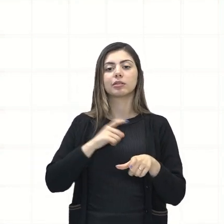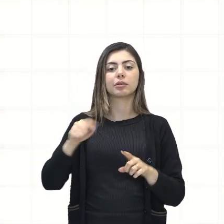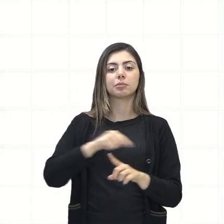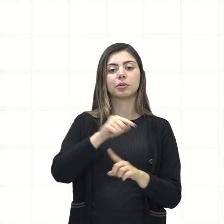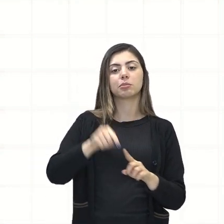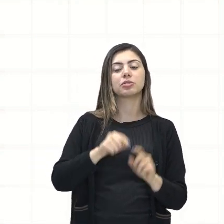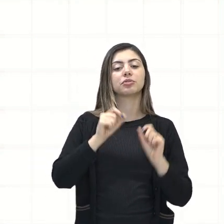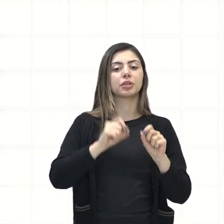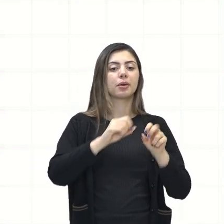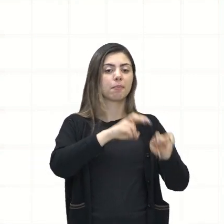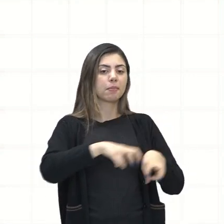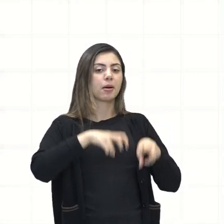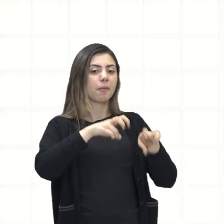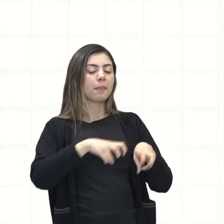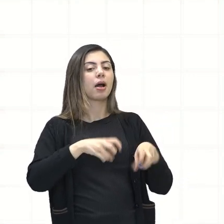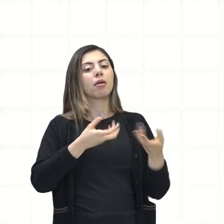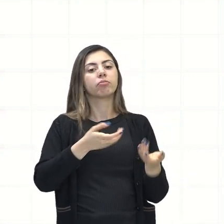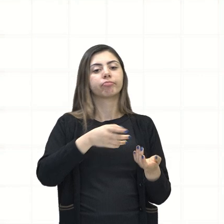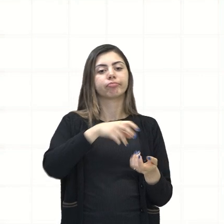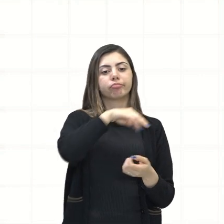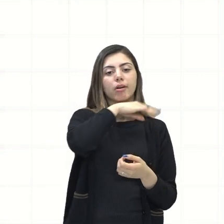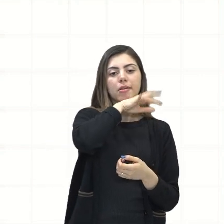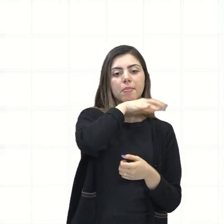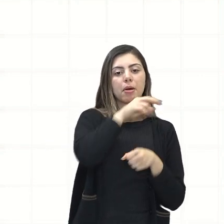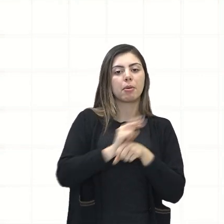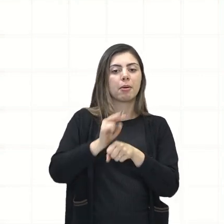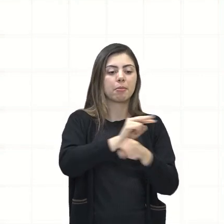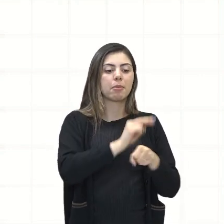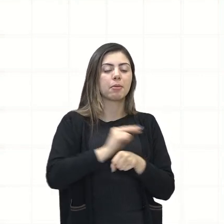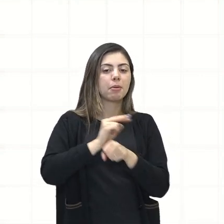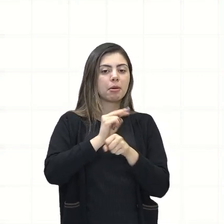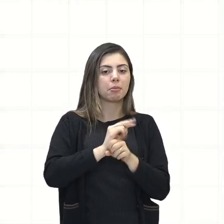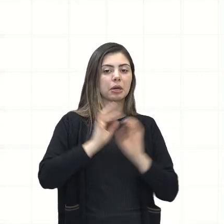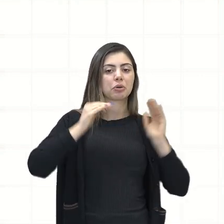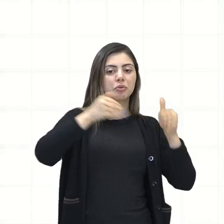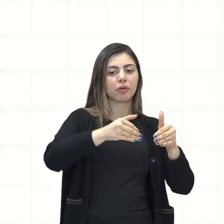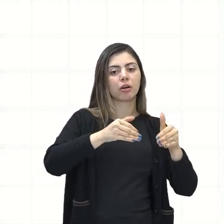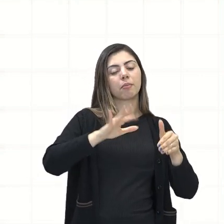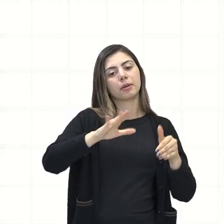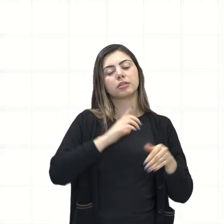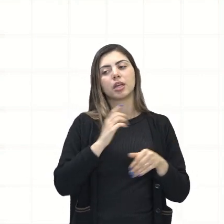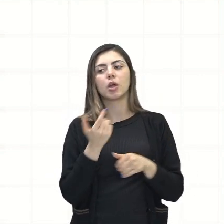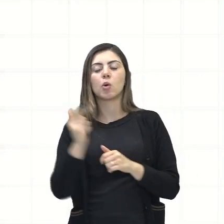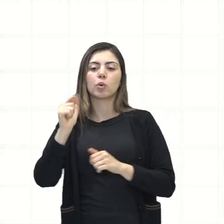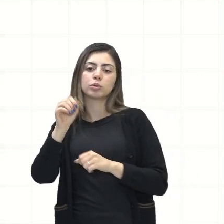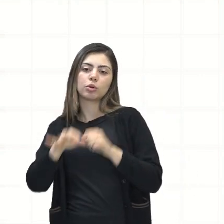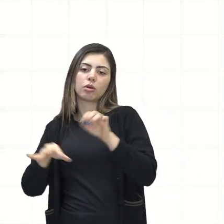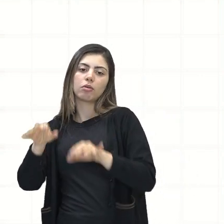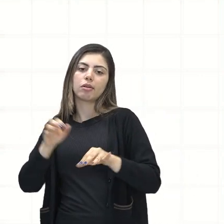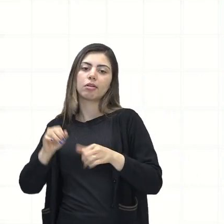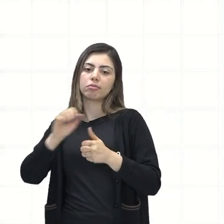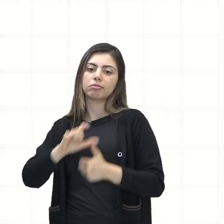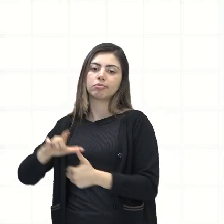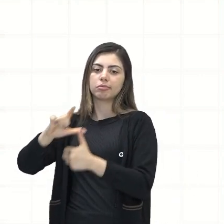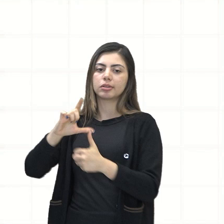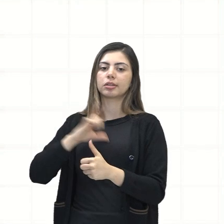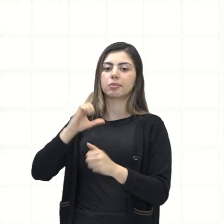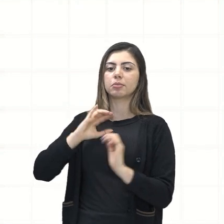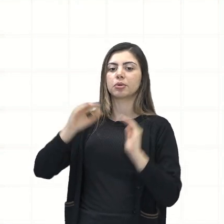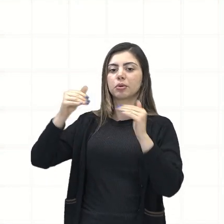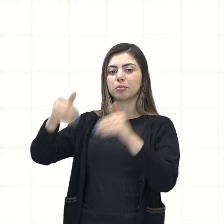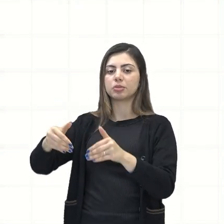e pecuária intensiva e outras regiões aqui na América Latina, né, a gente tem um predomínio da agricultura e